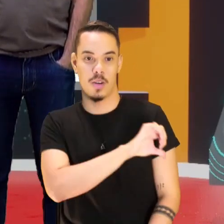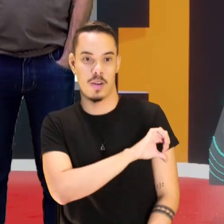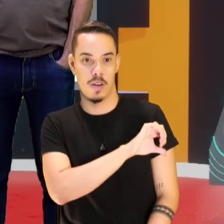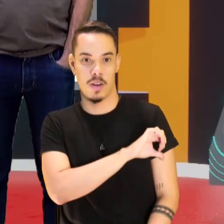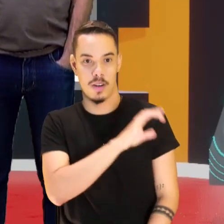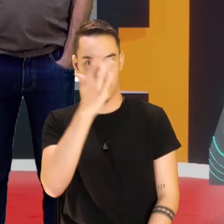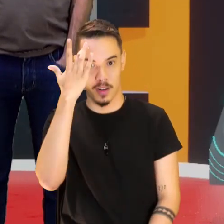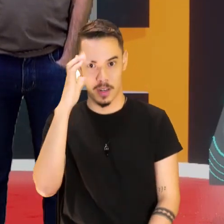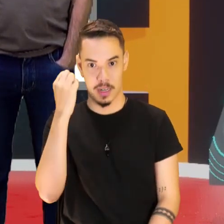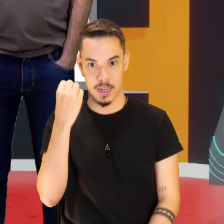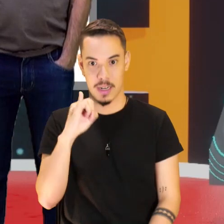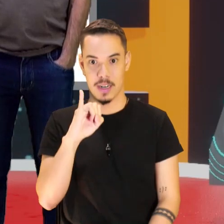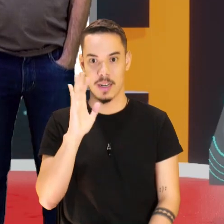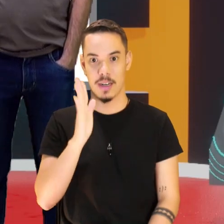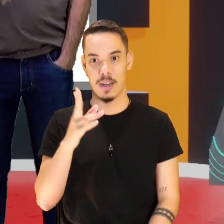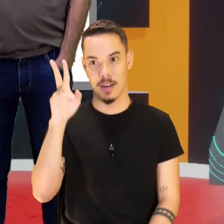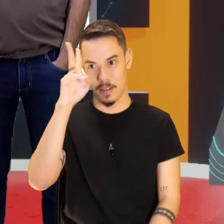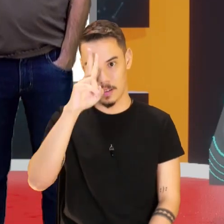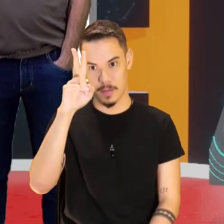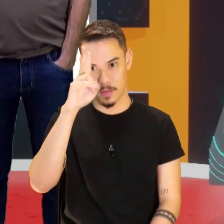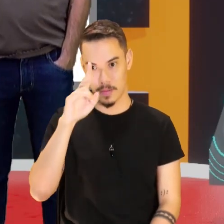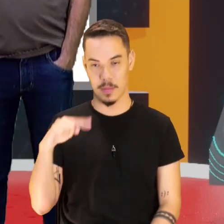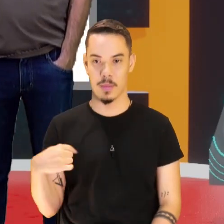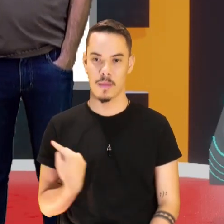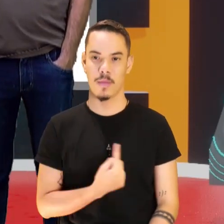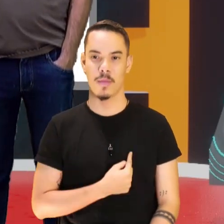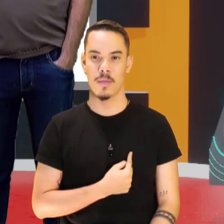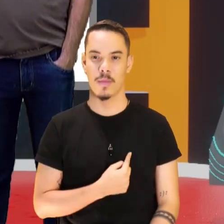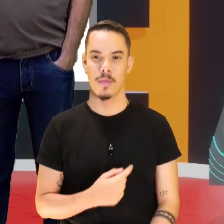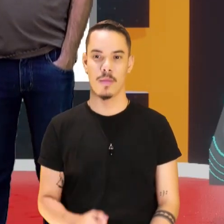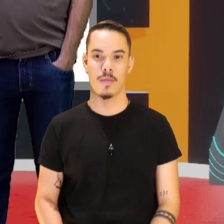eles lembram da gente mas a gente fez uma vida visitinha lá